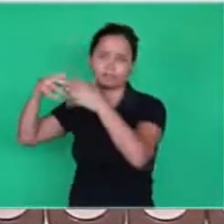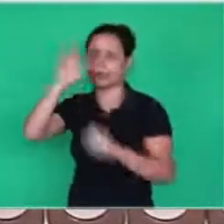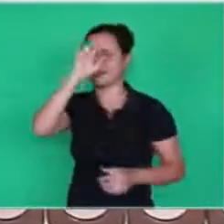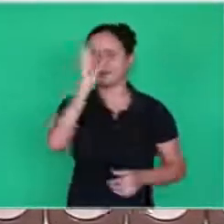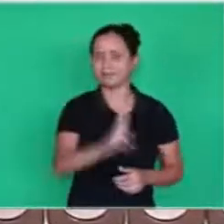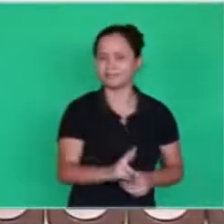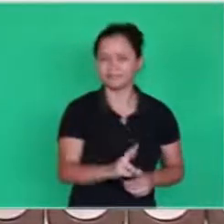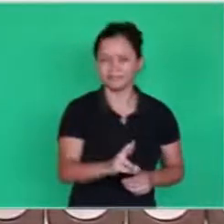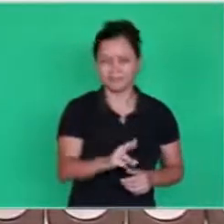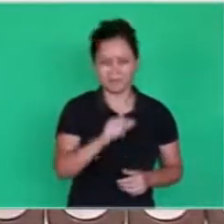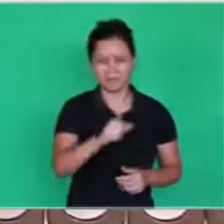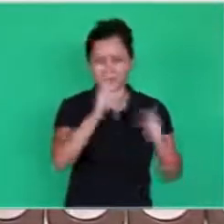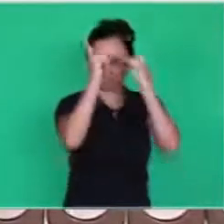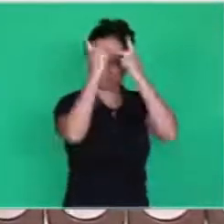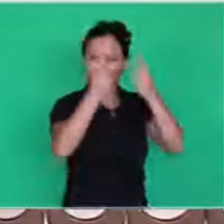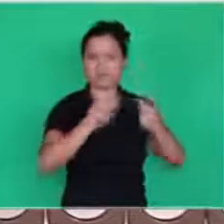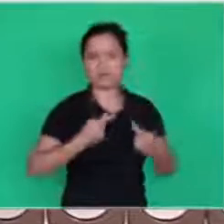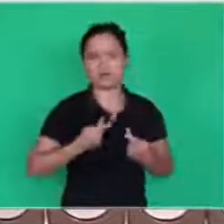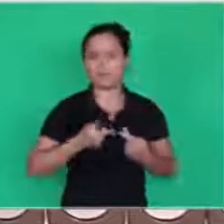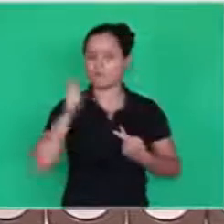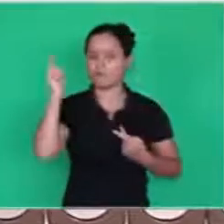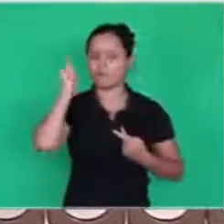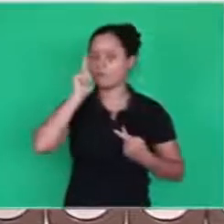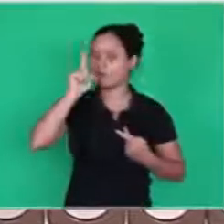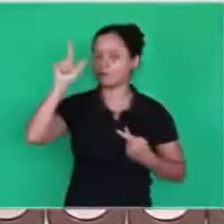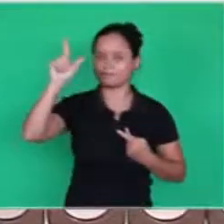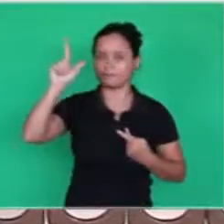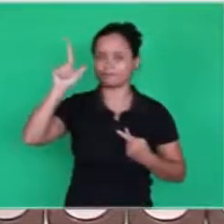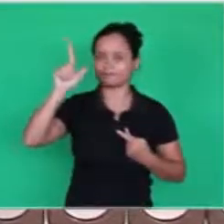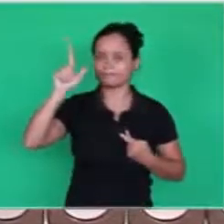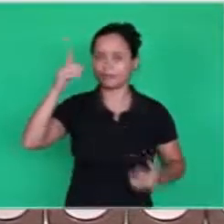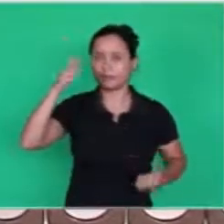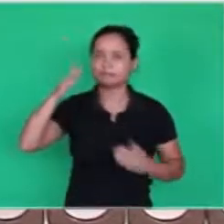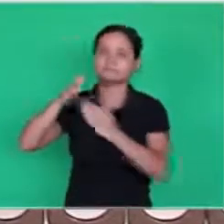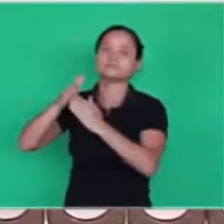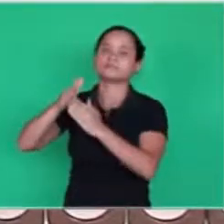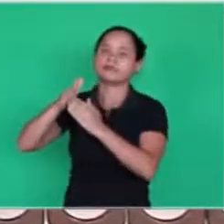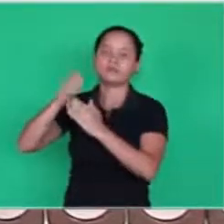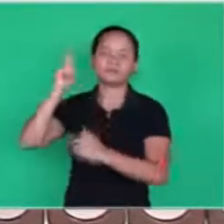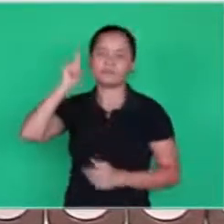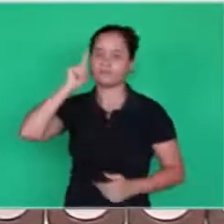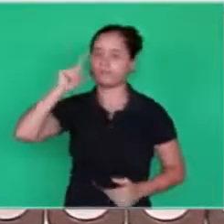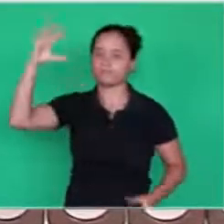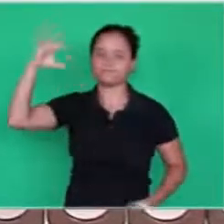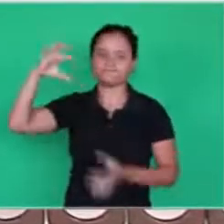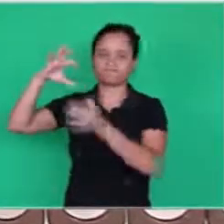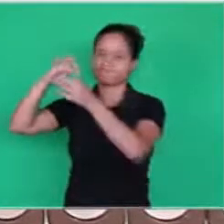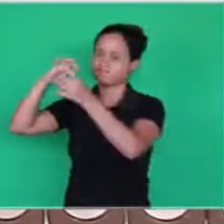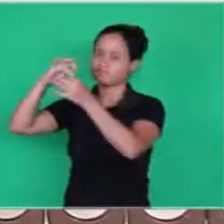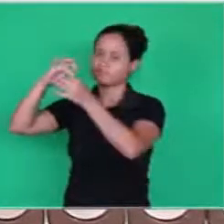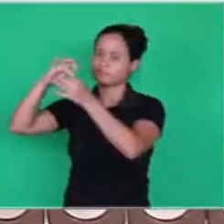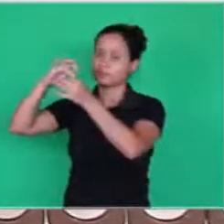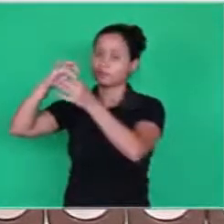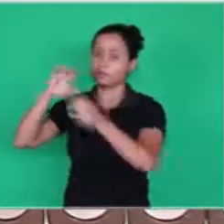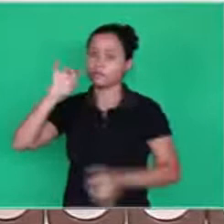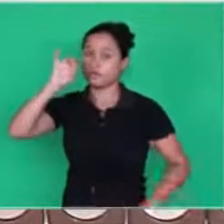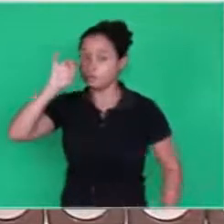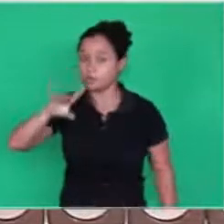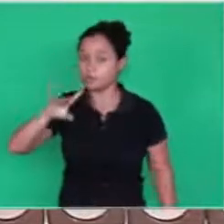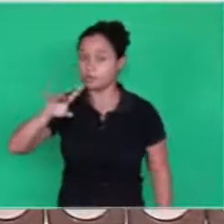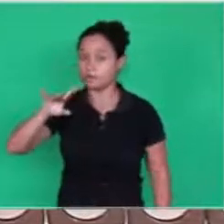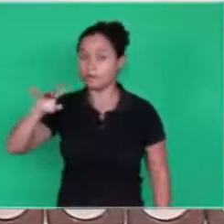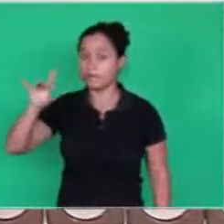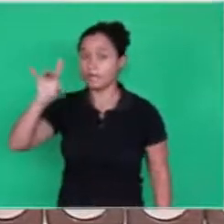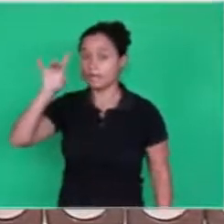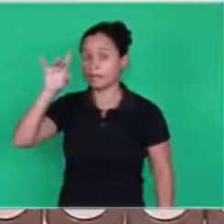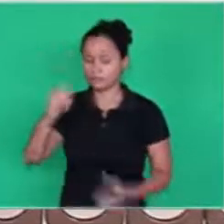projeto daquele que criou todas as coisas. Então, quem criou tudo isso aqui, sabe o destino disso. Ele sabe o que